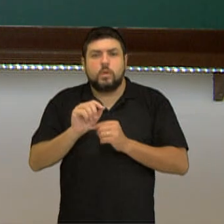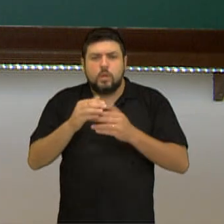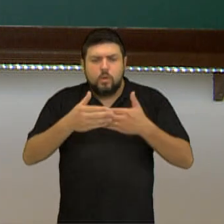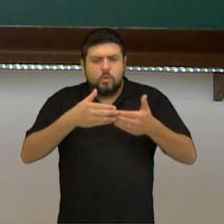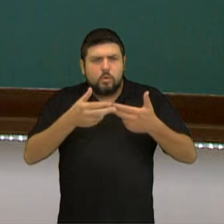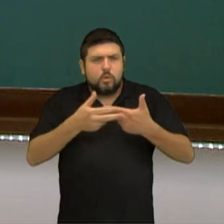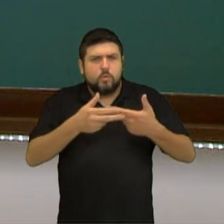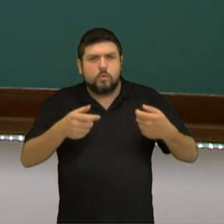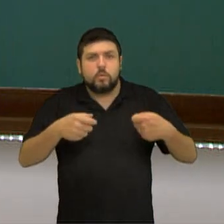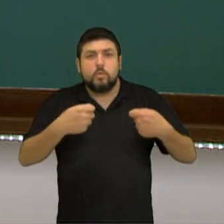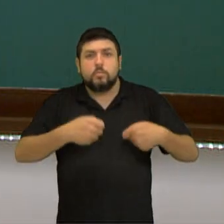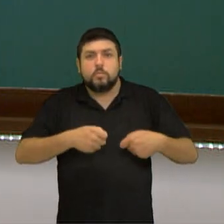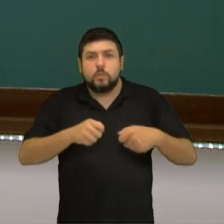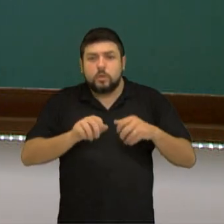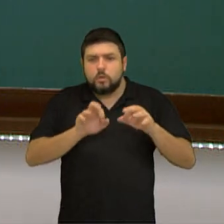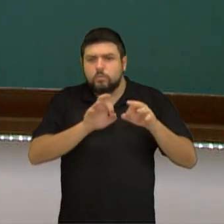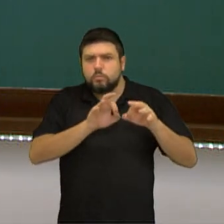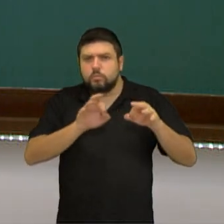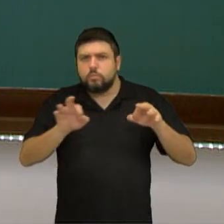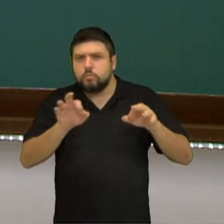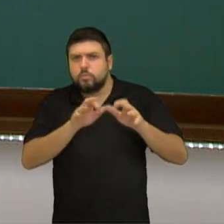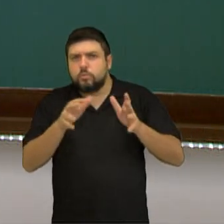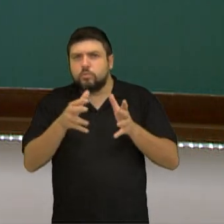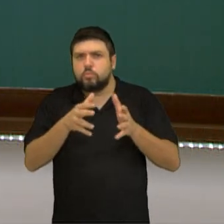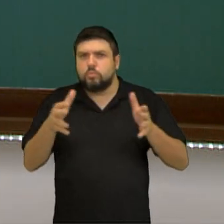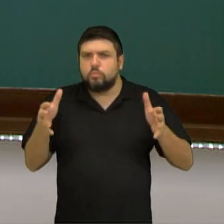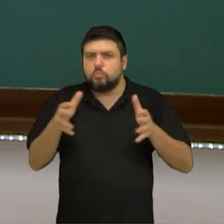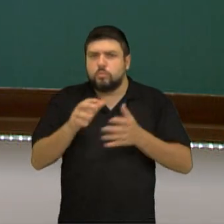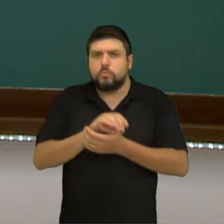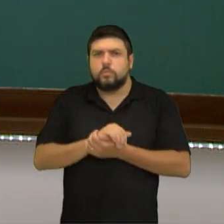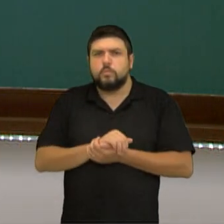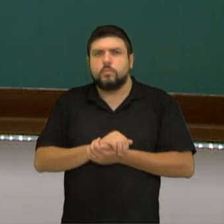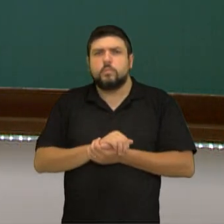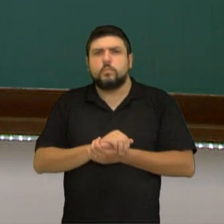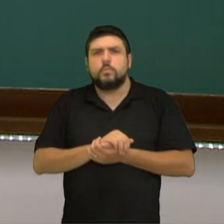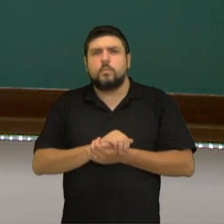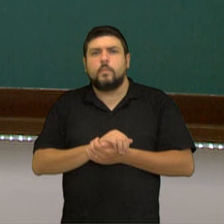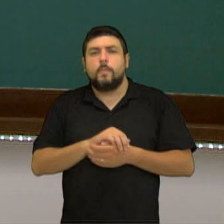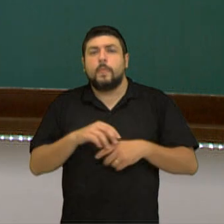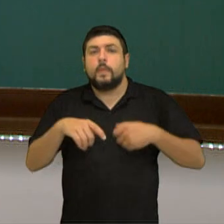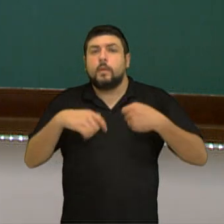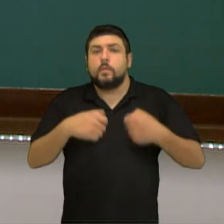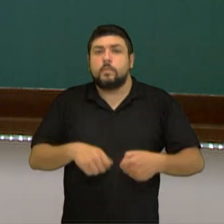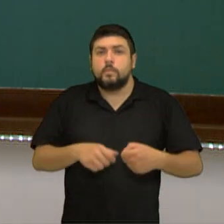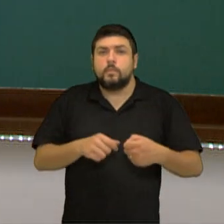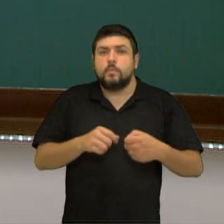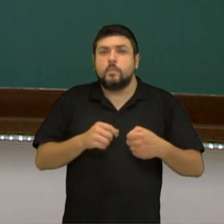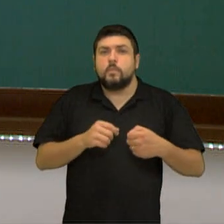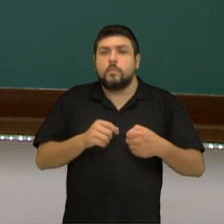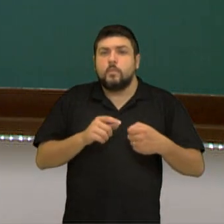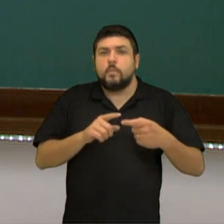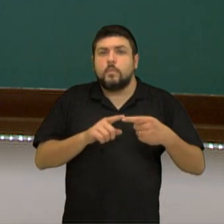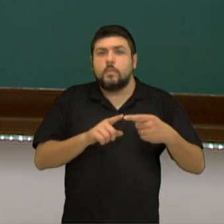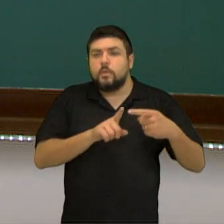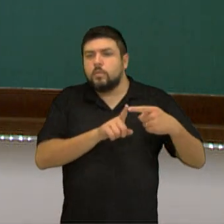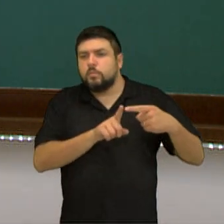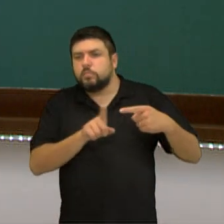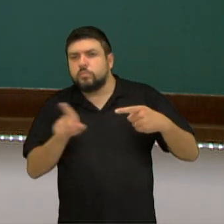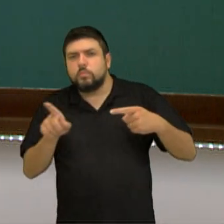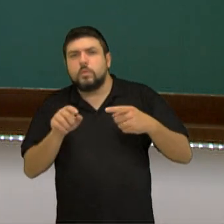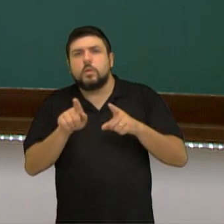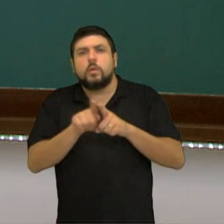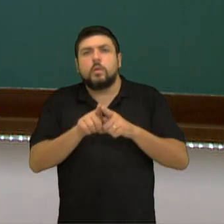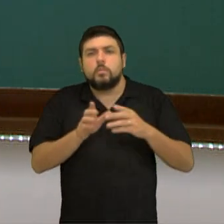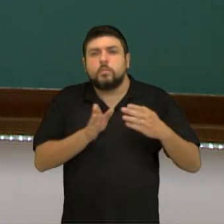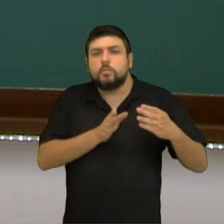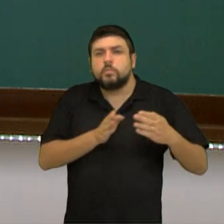ser mensurado. Além do módulo, a gente precisa da direção e o sentido para que lado que vai essa